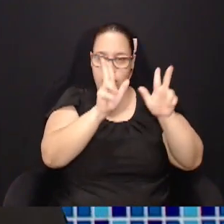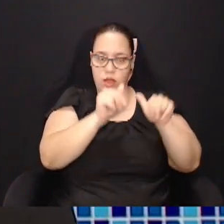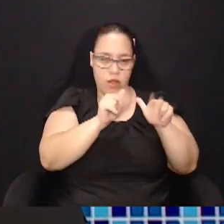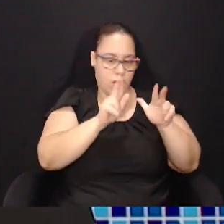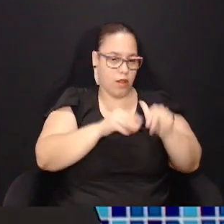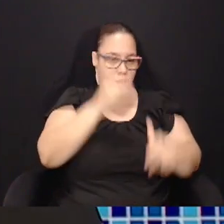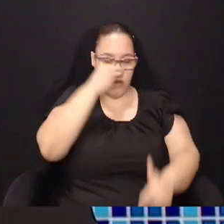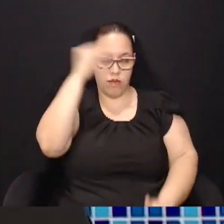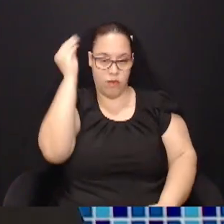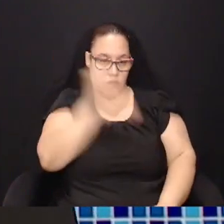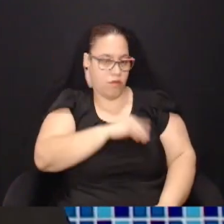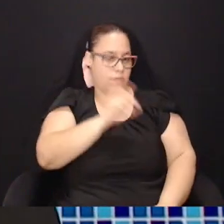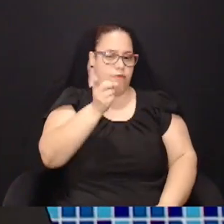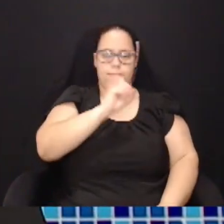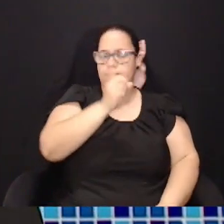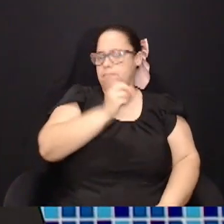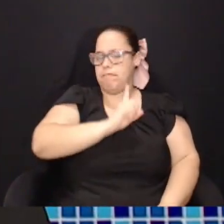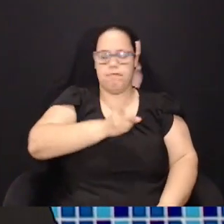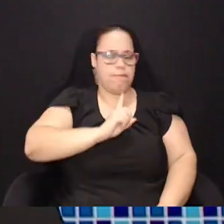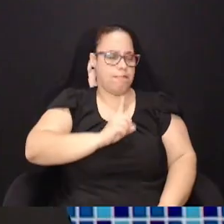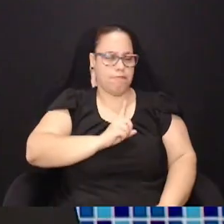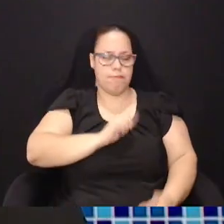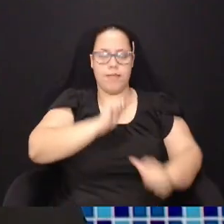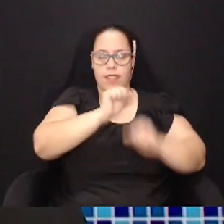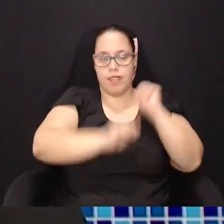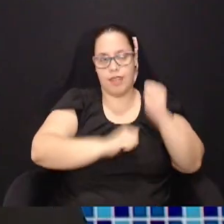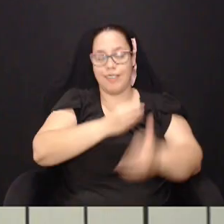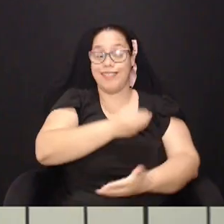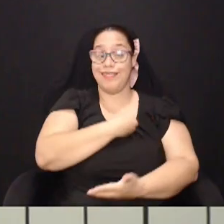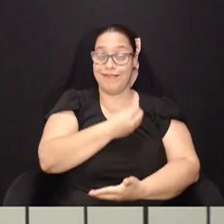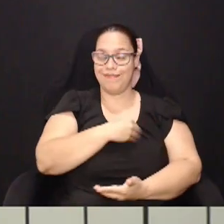e da educação, porque ela transforma a vida.